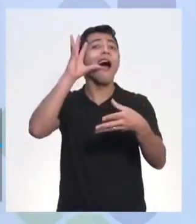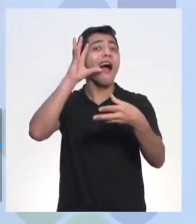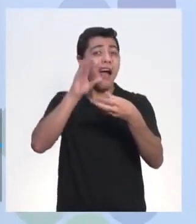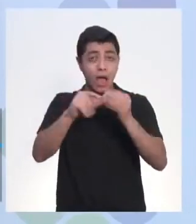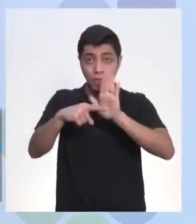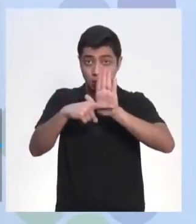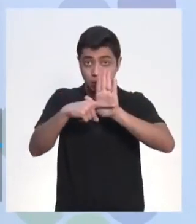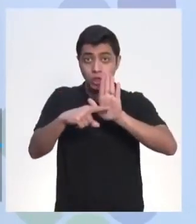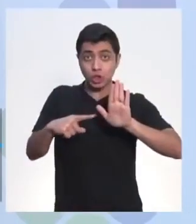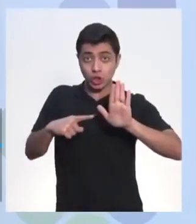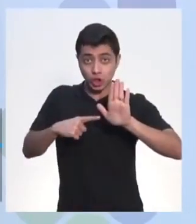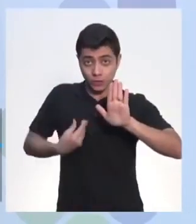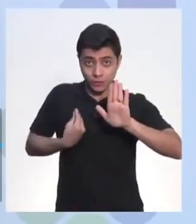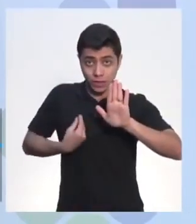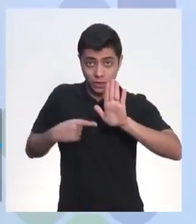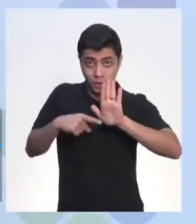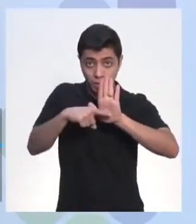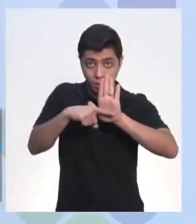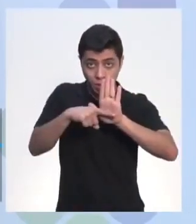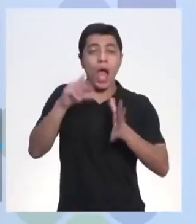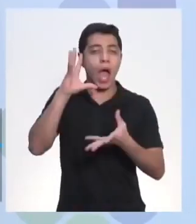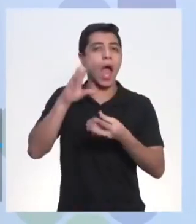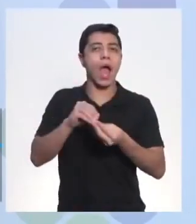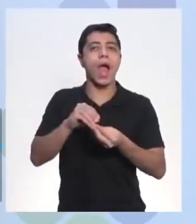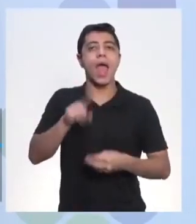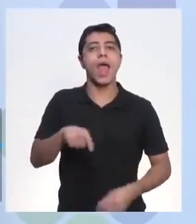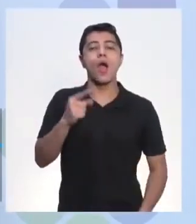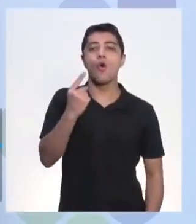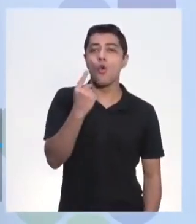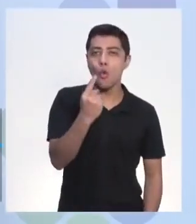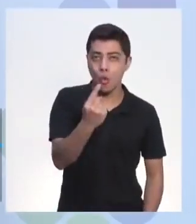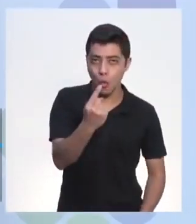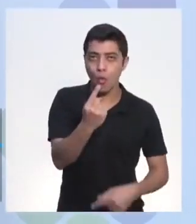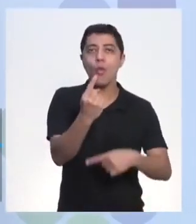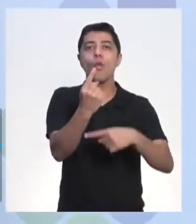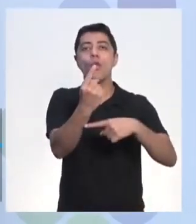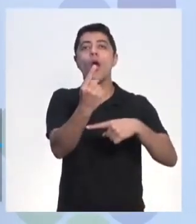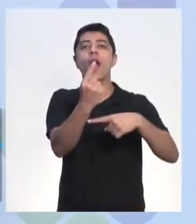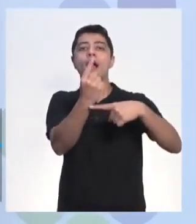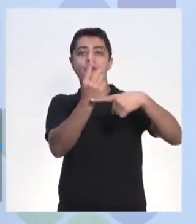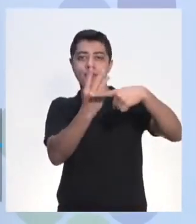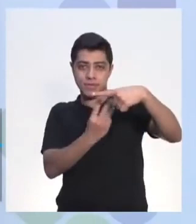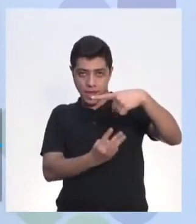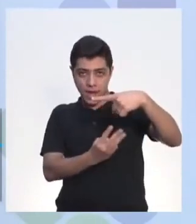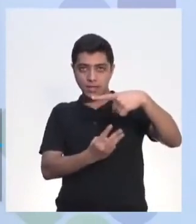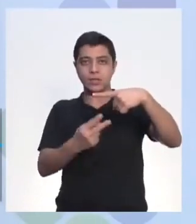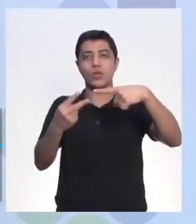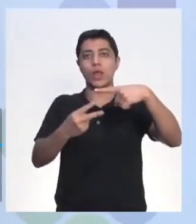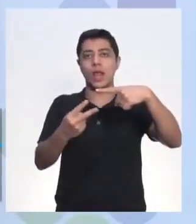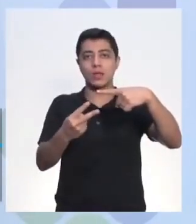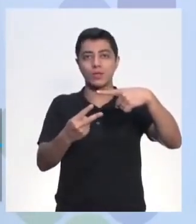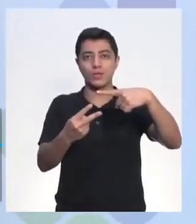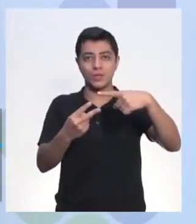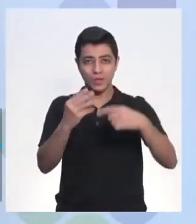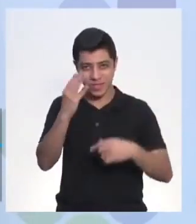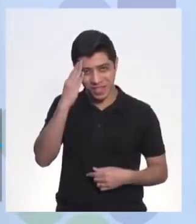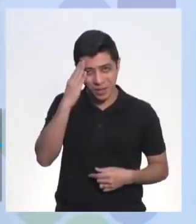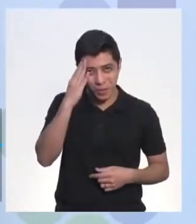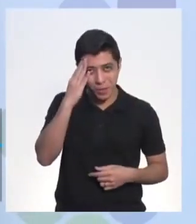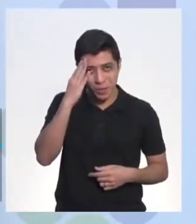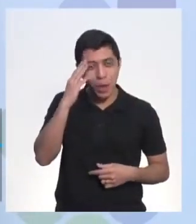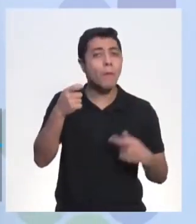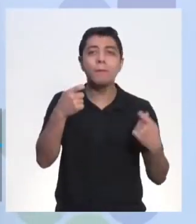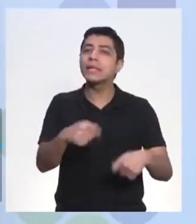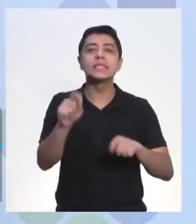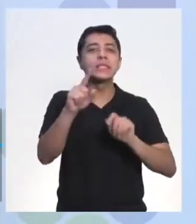sobre, e eu escrevo a potência sem o sinal de menos. 1 sobre 3 elevado ao quadrado. Sinal de menos some, eu escrevo 1